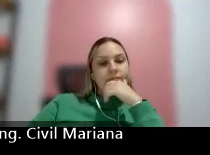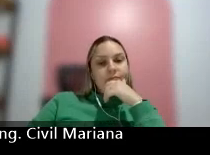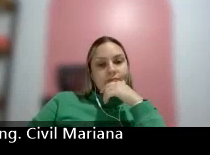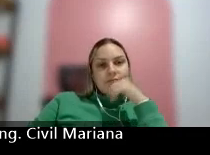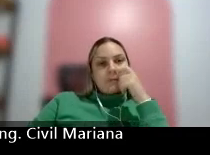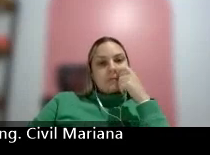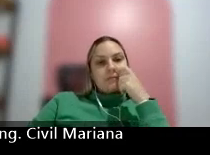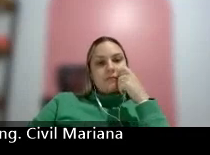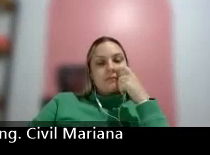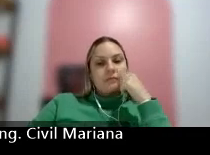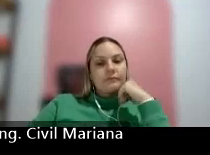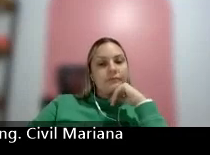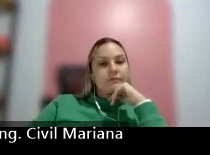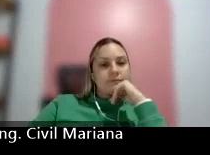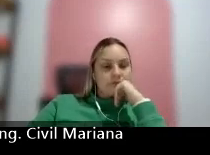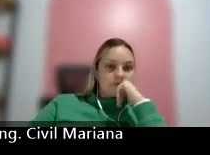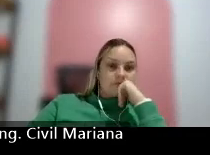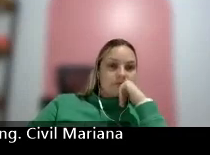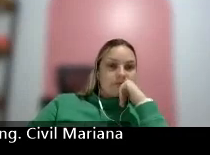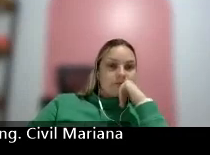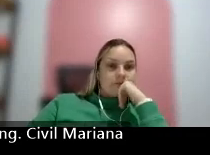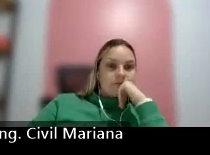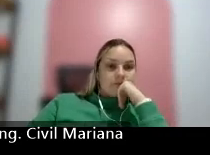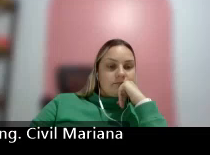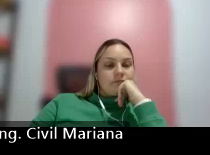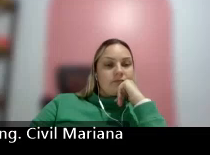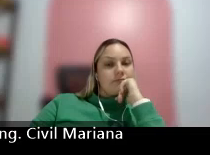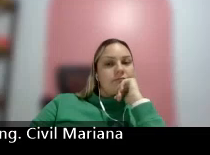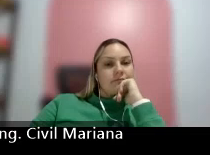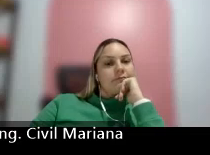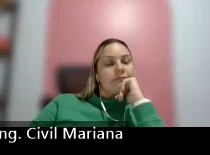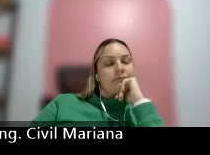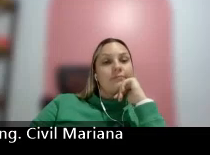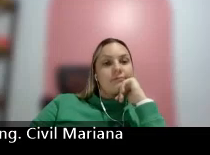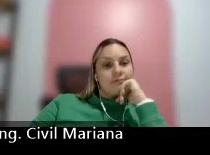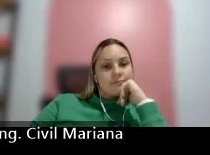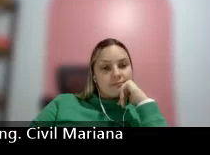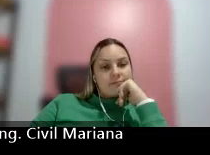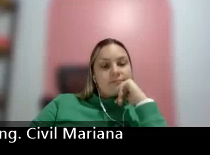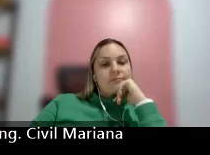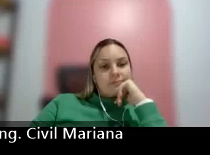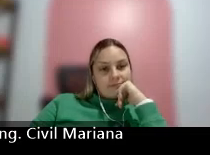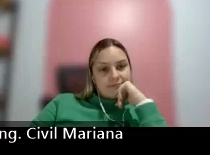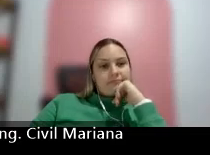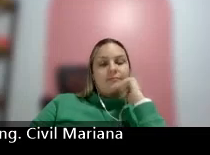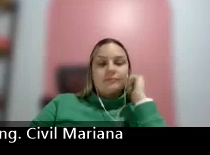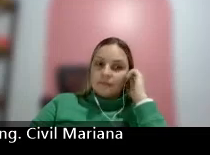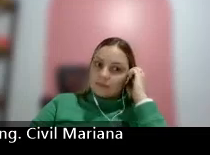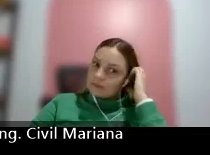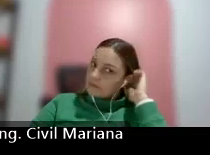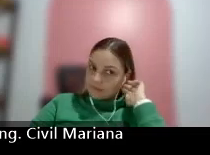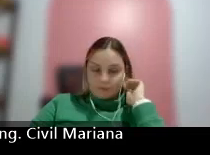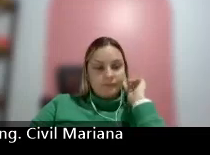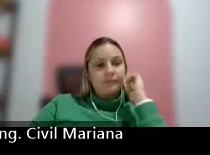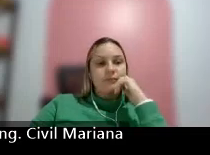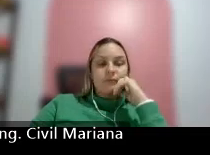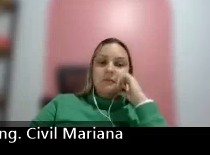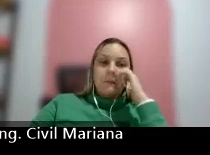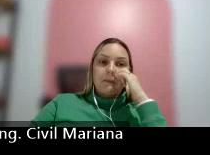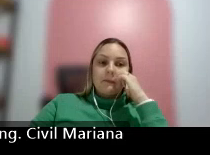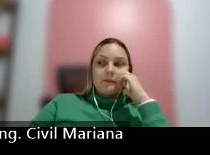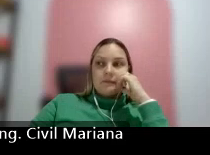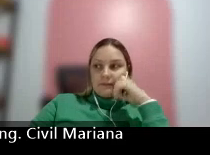existem no local 2 alas, e elas atirantadas através de vigas, com toda aquela ferragem. Você